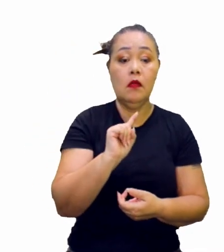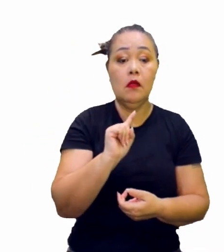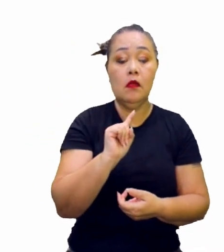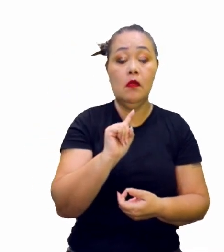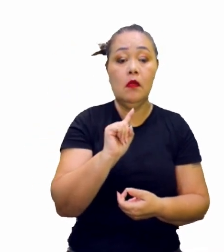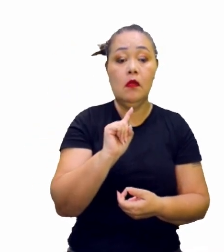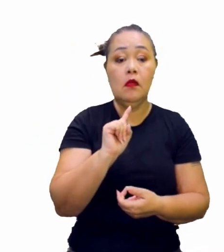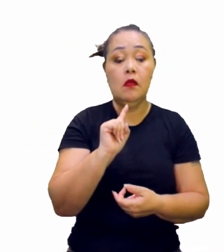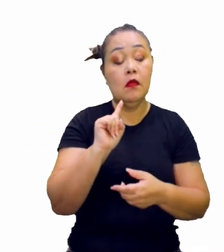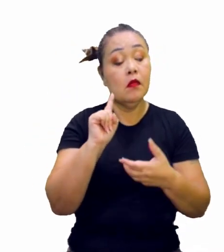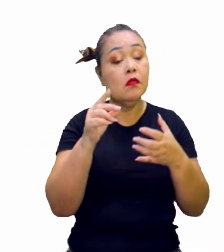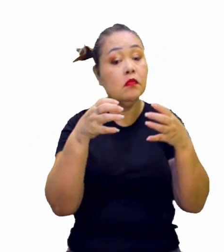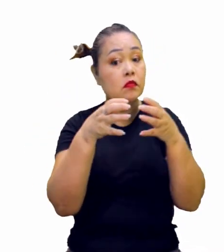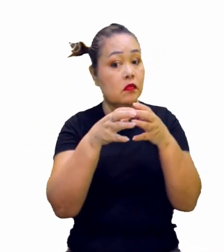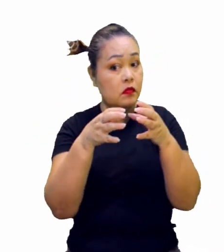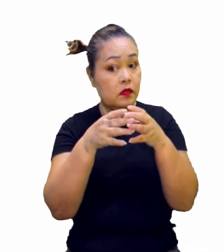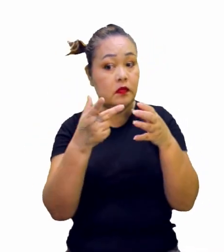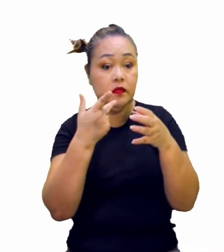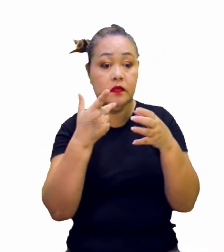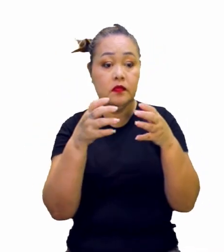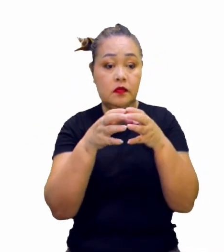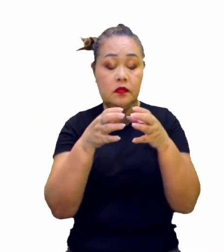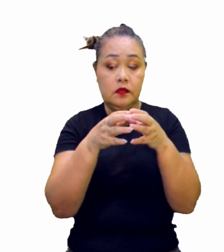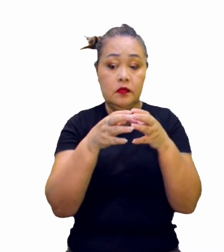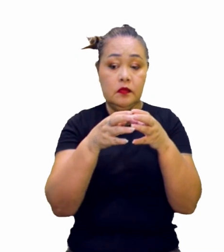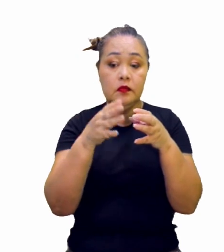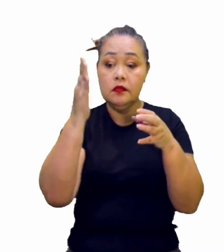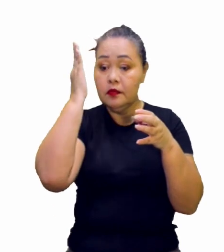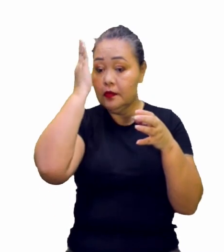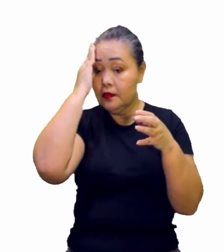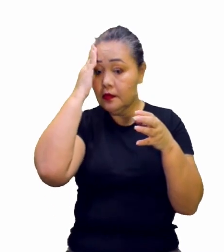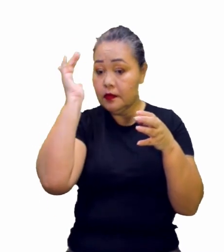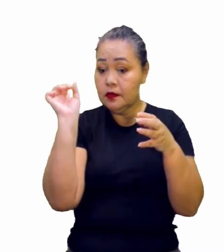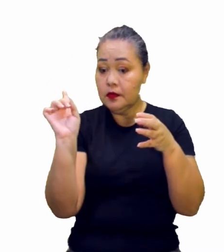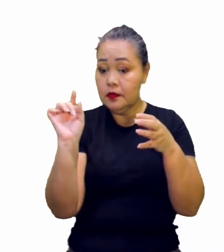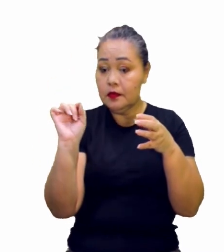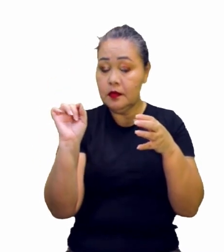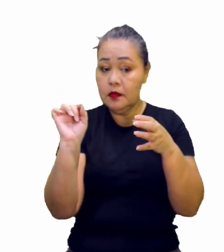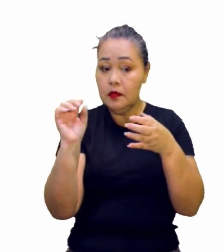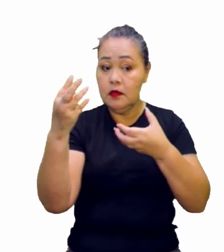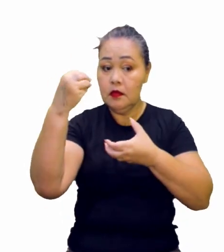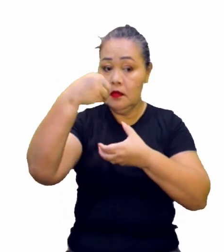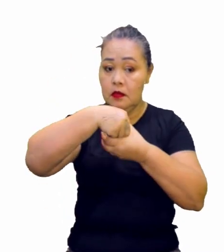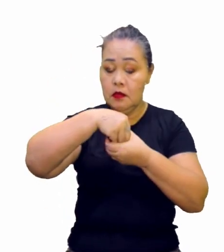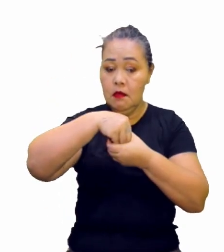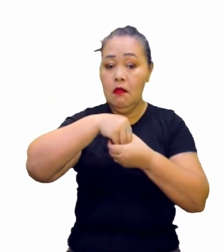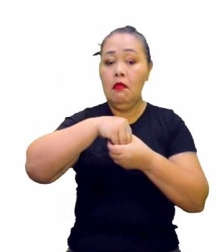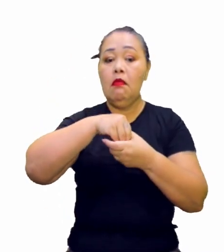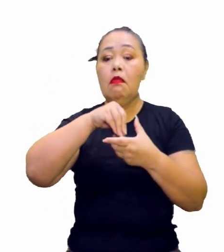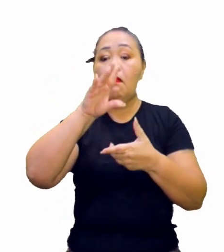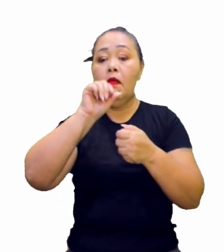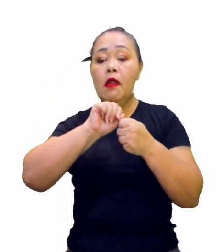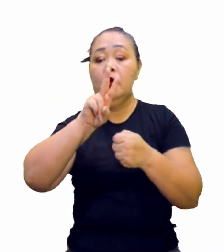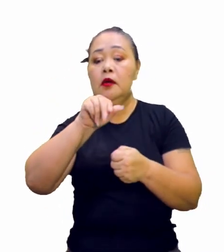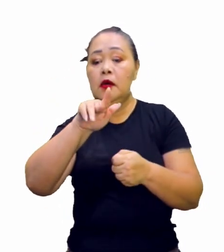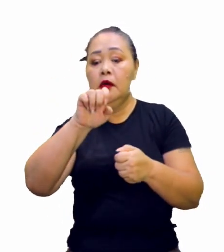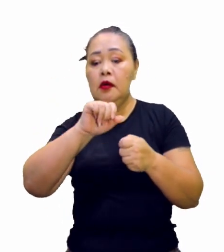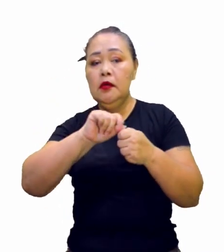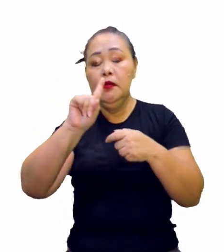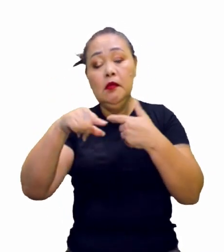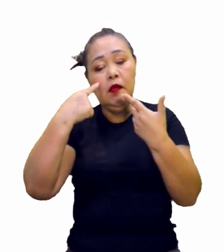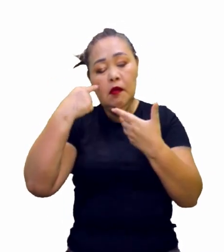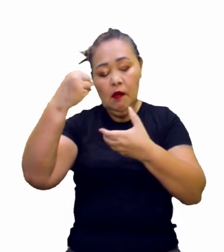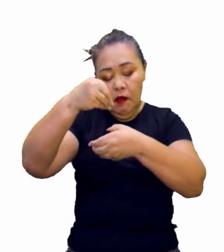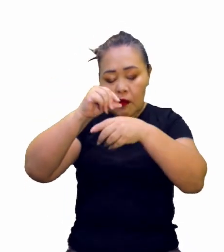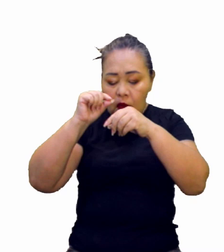suas espécies. Quando eu falo espécies, vocês têm que entender que está incluído vegetal, animal e